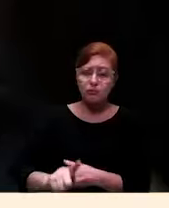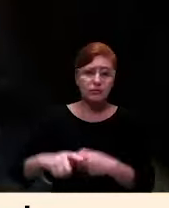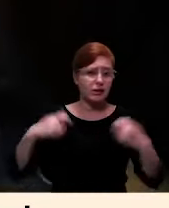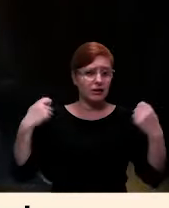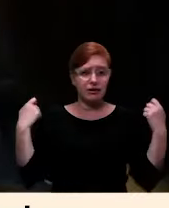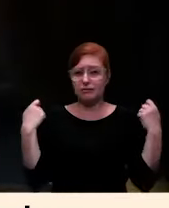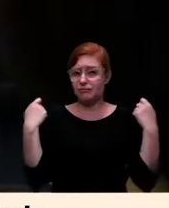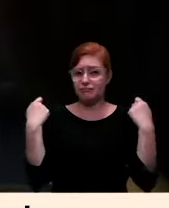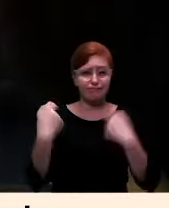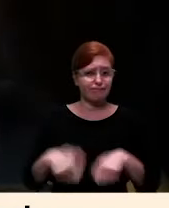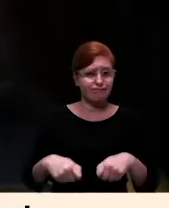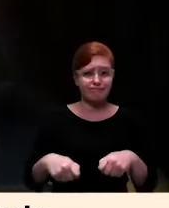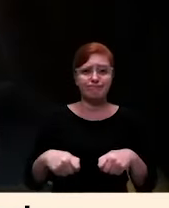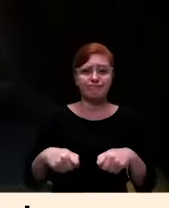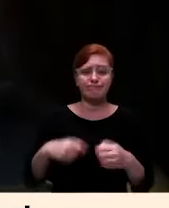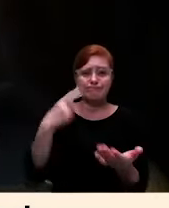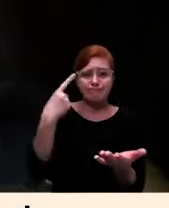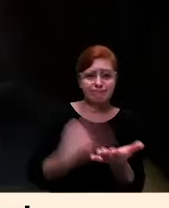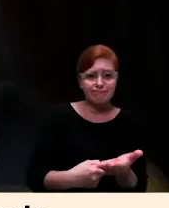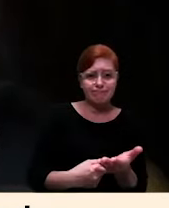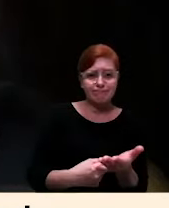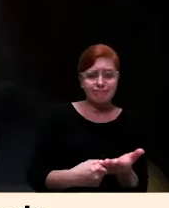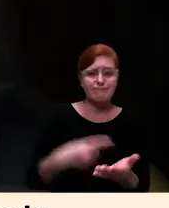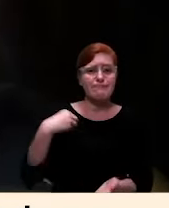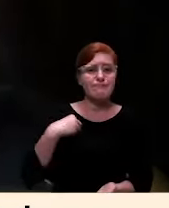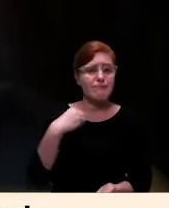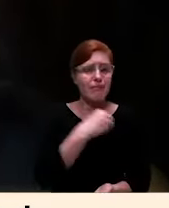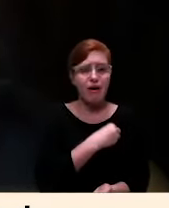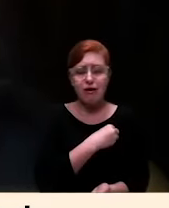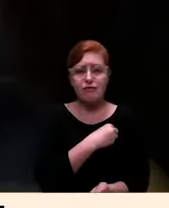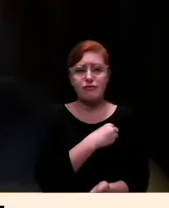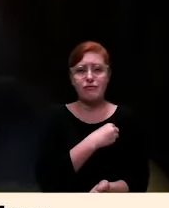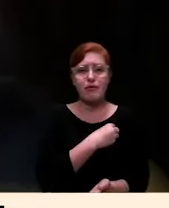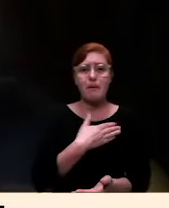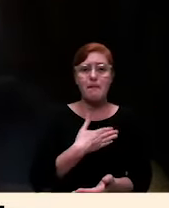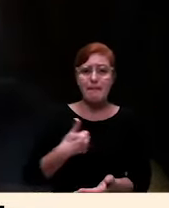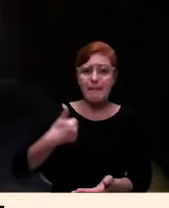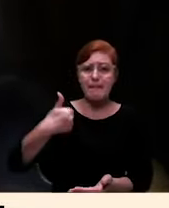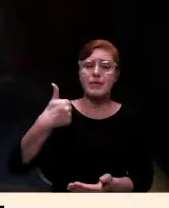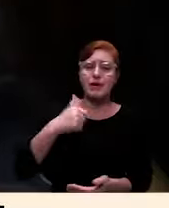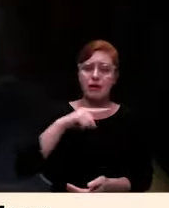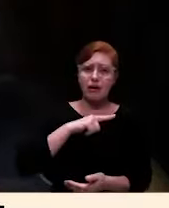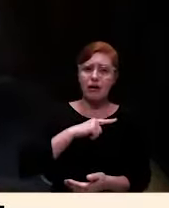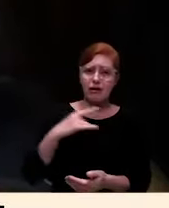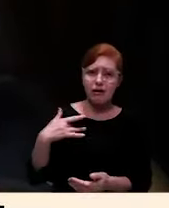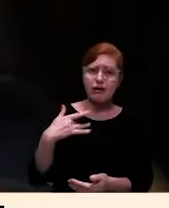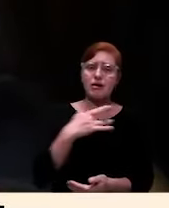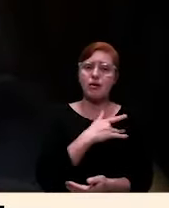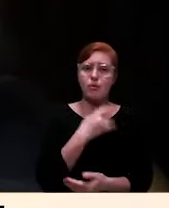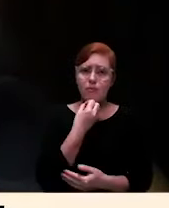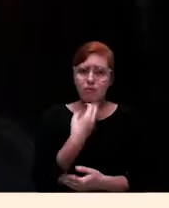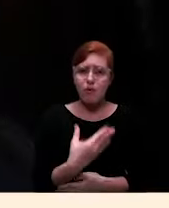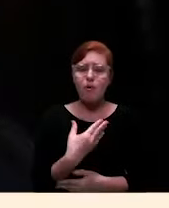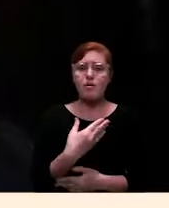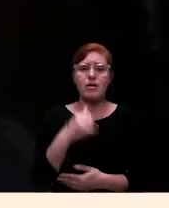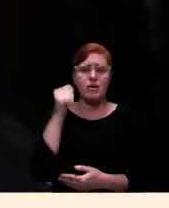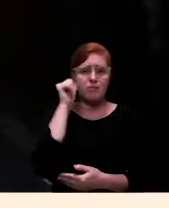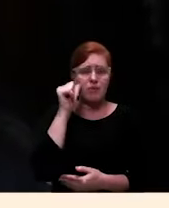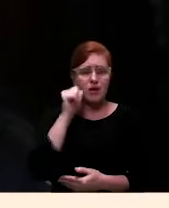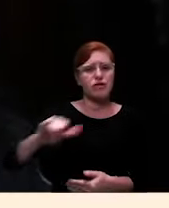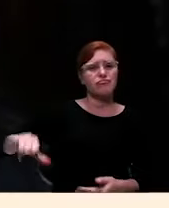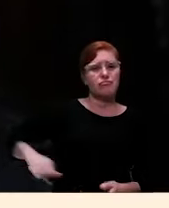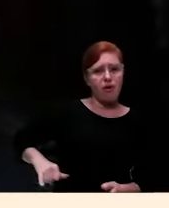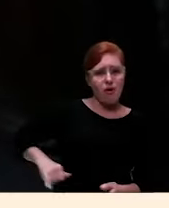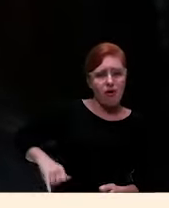vezes, elas não têm possibilidade de se consultar, ter atendimento melhor para ter saúde. Muitas de